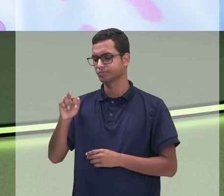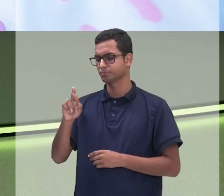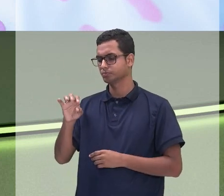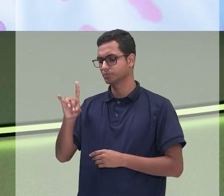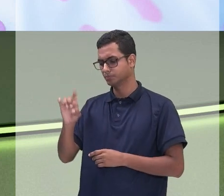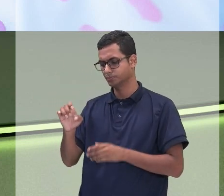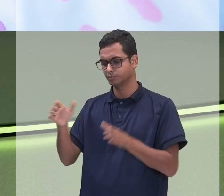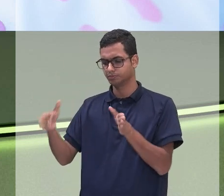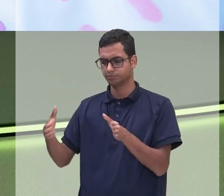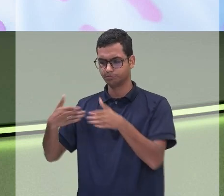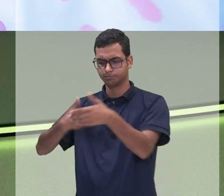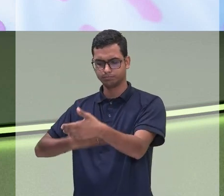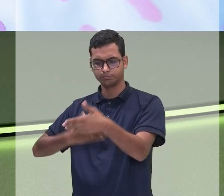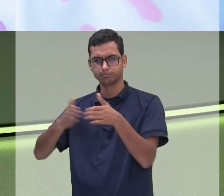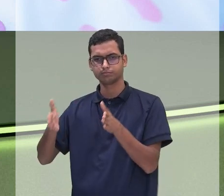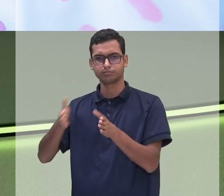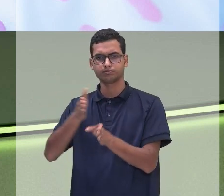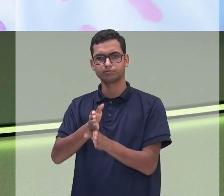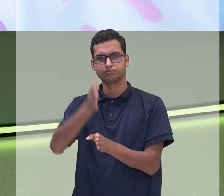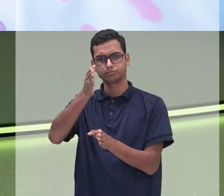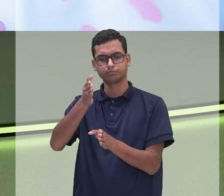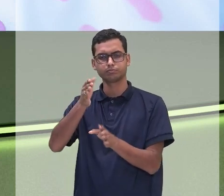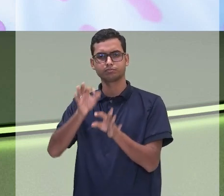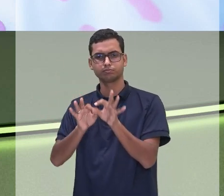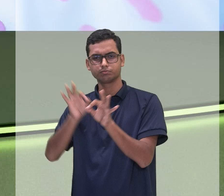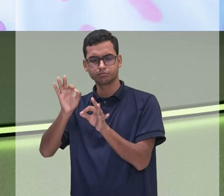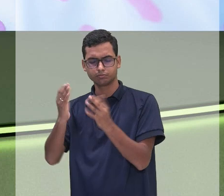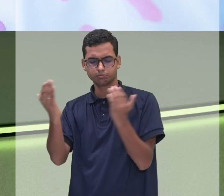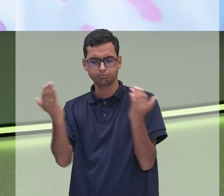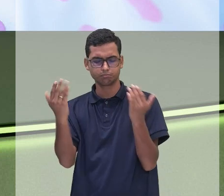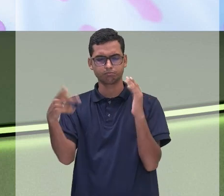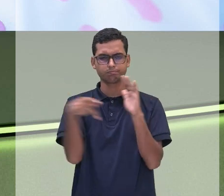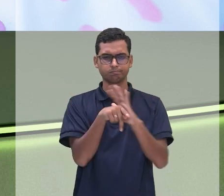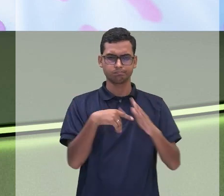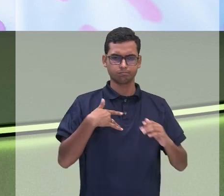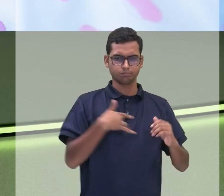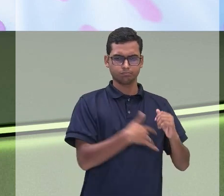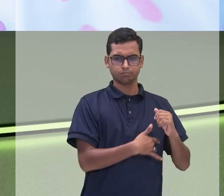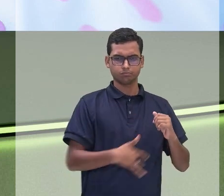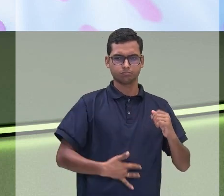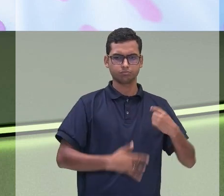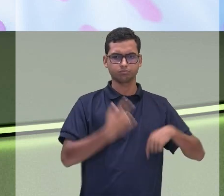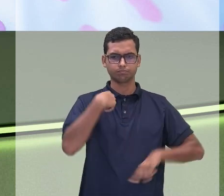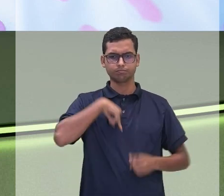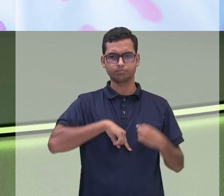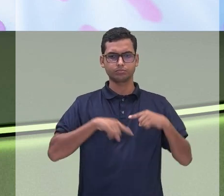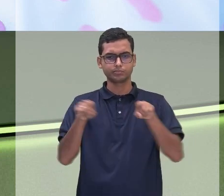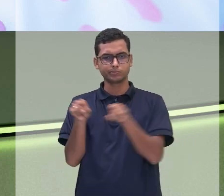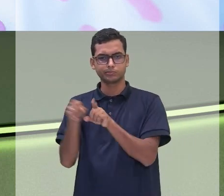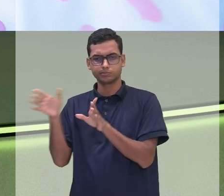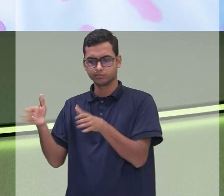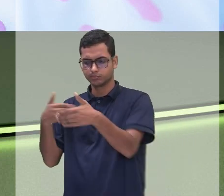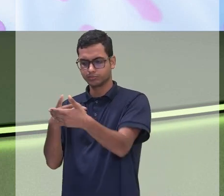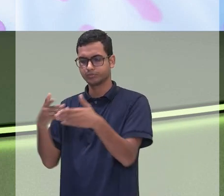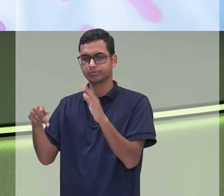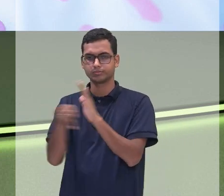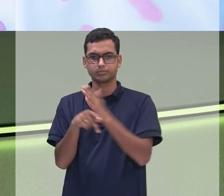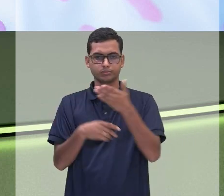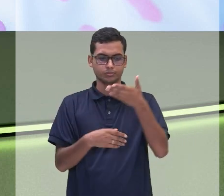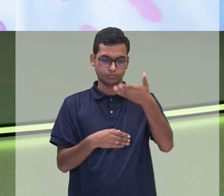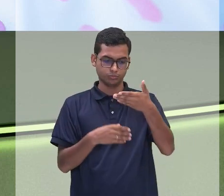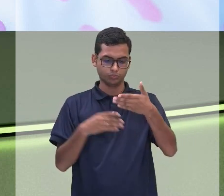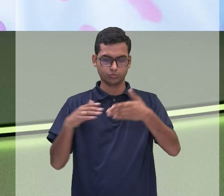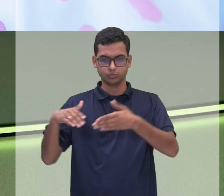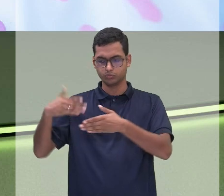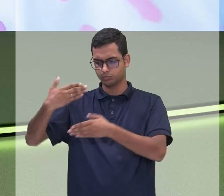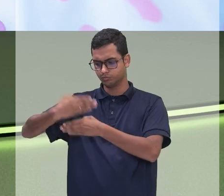alvenaria, por exemplo, com um organismo, é mais ou menos essa comparação que a gente faz. O tijolo é como se fosse a célula,